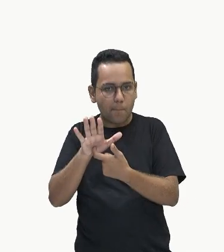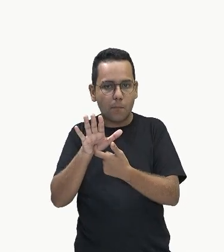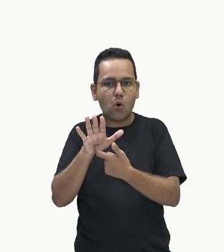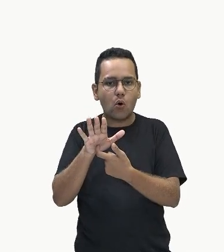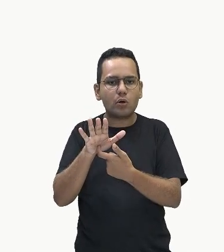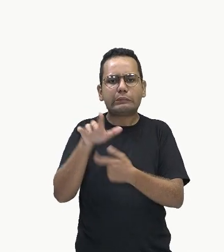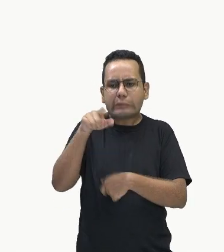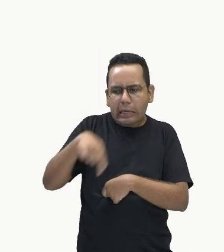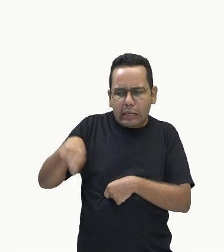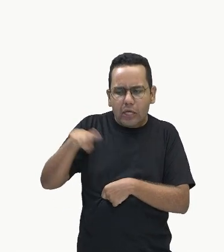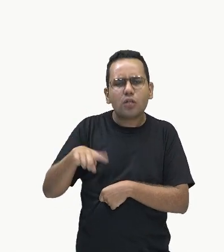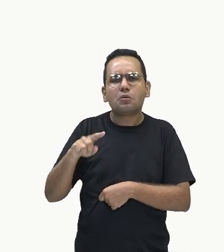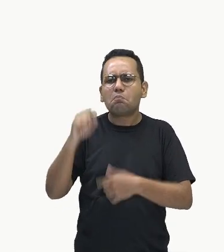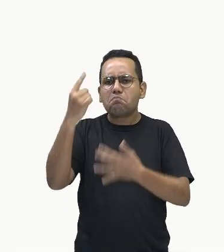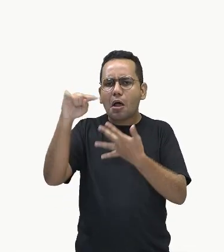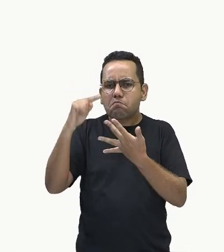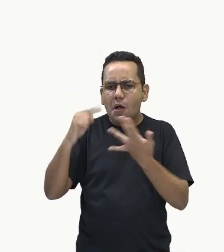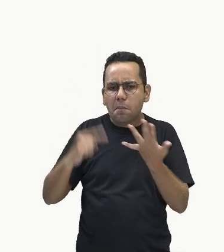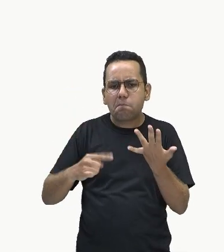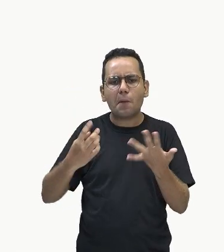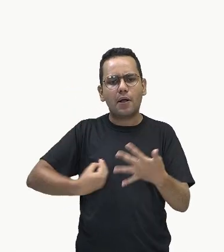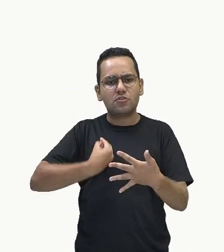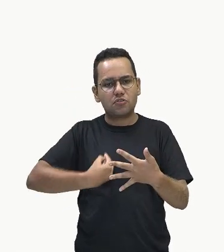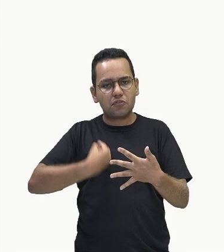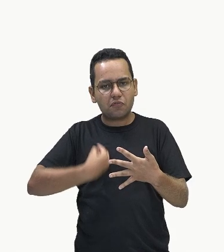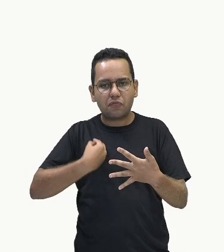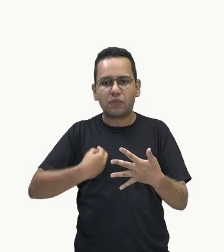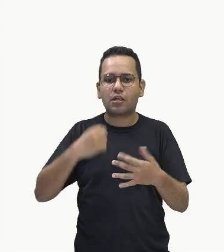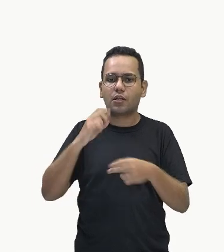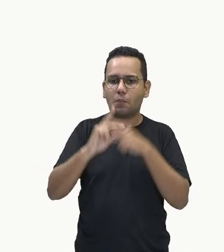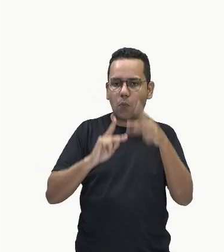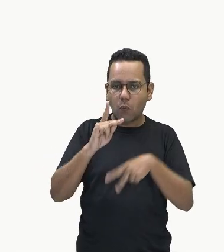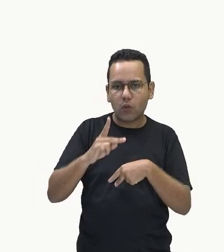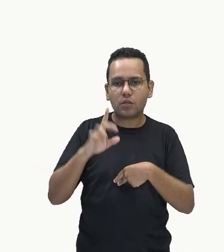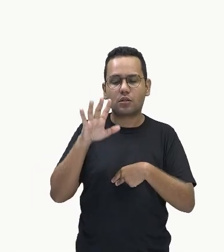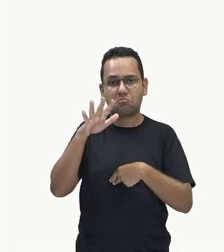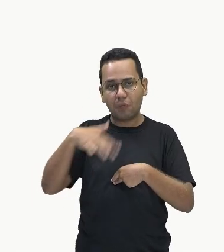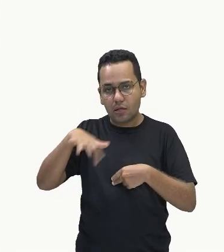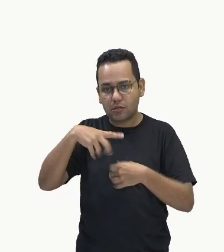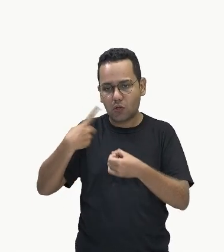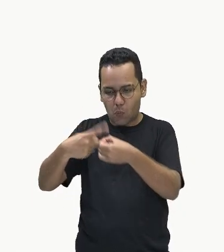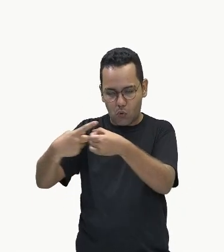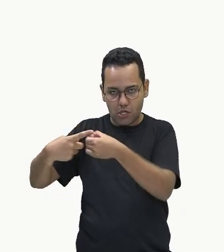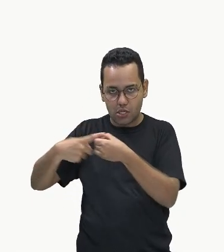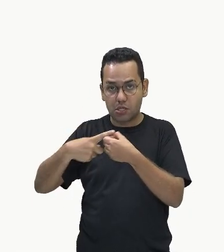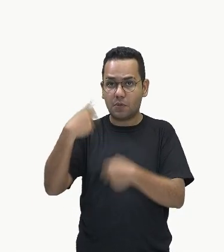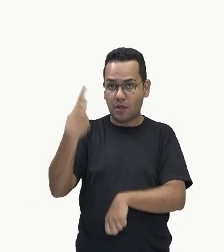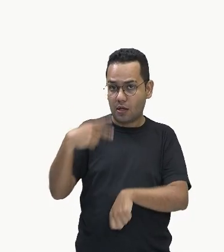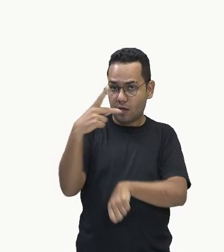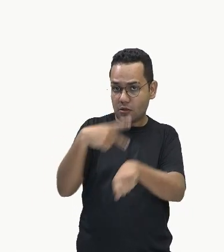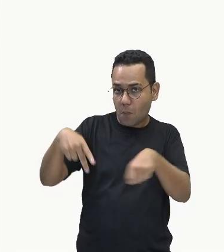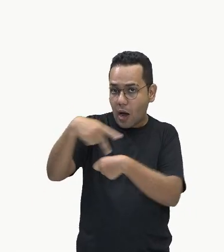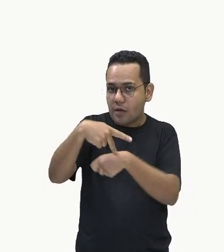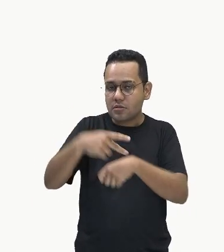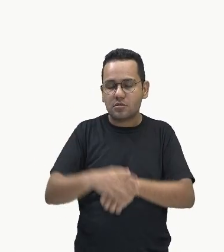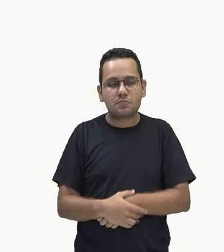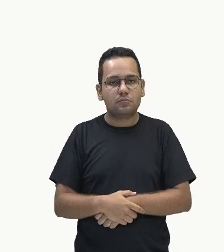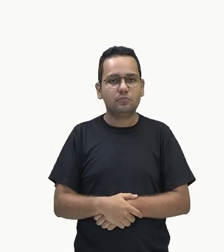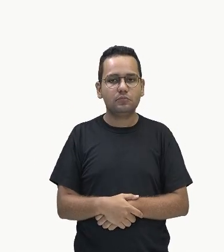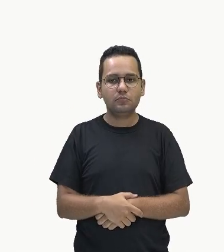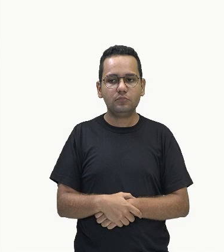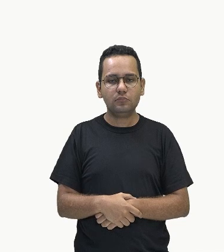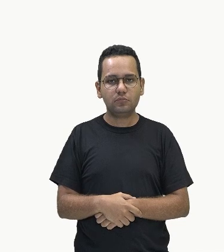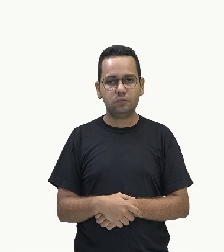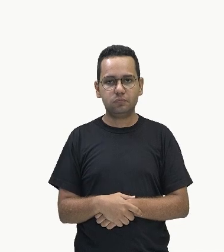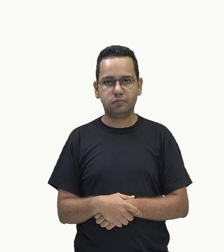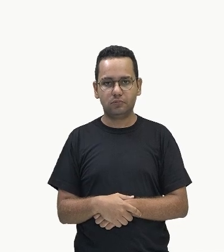de vida da população em todos os municípios do país. Tá bom? Então, no caso, a pesquisa que a gente